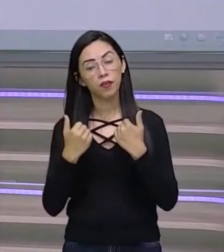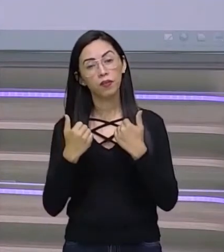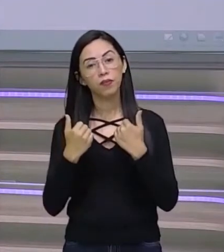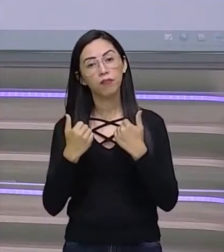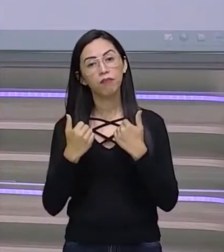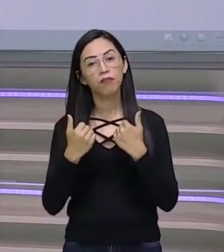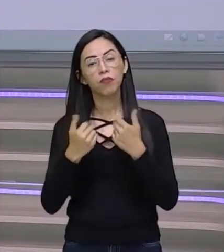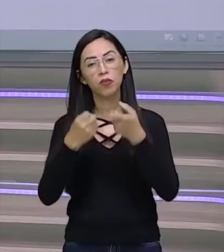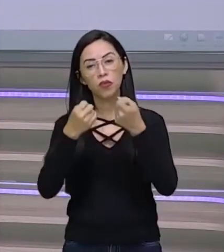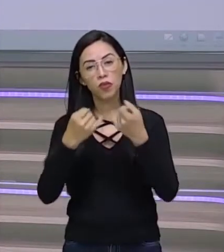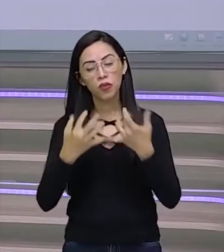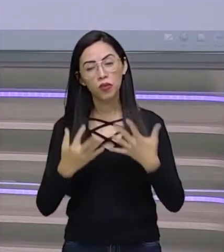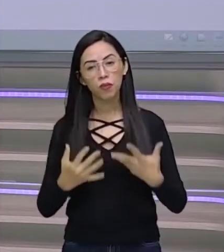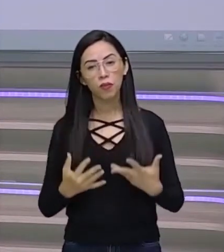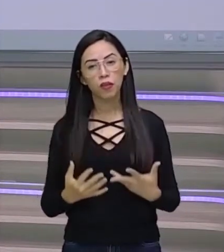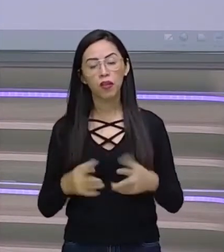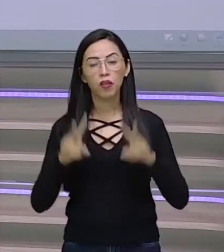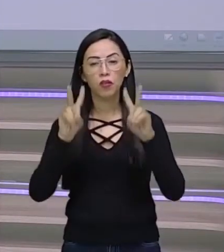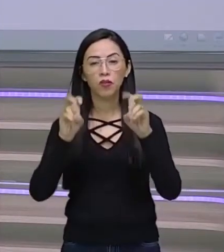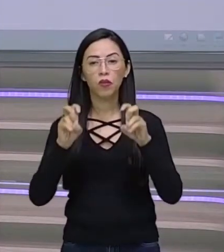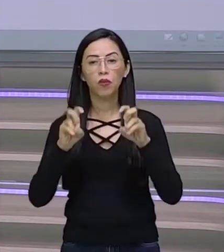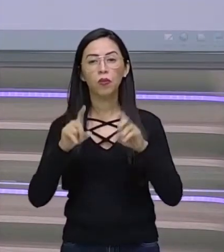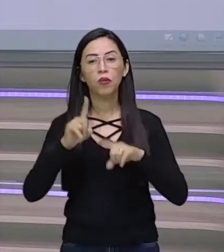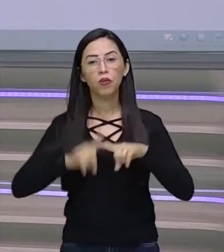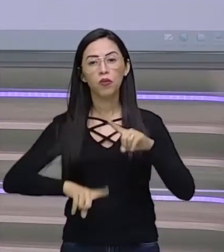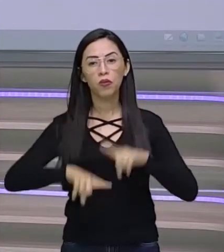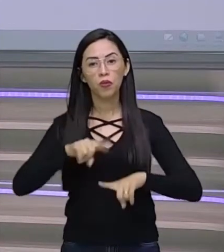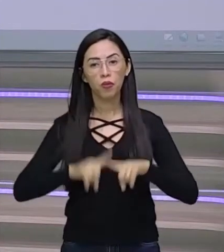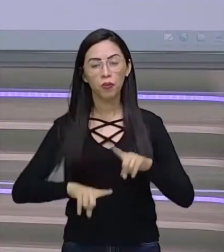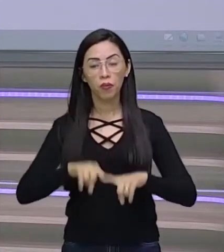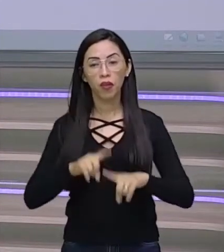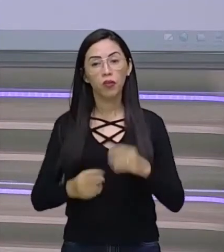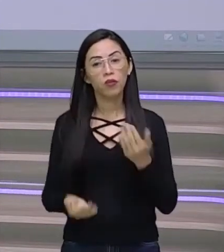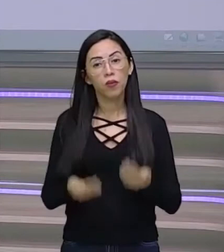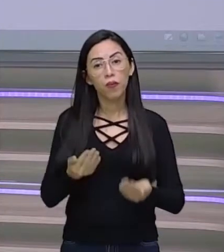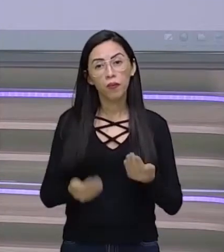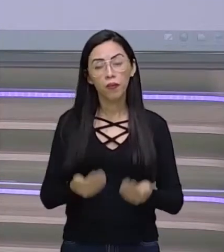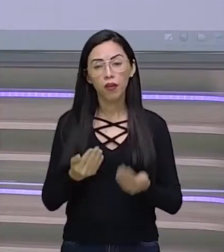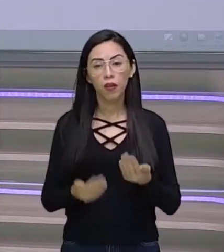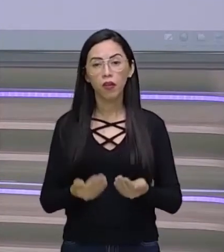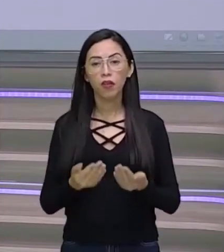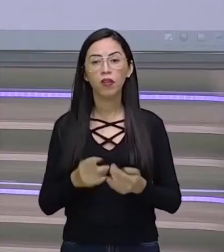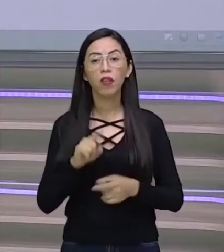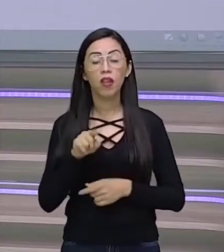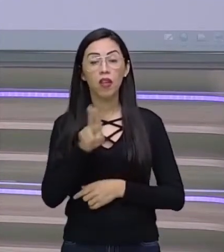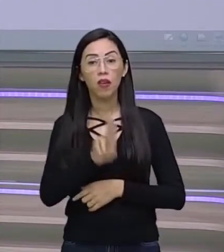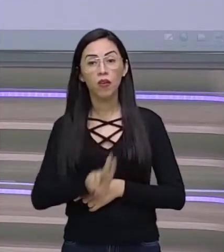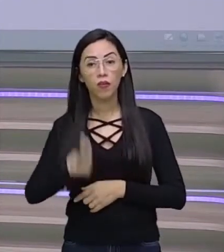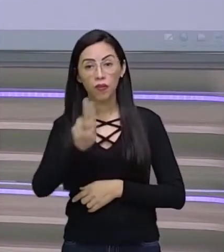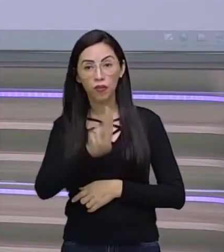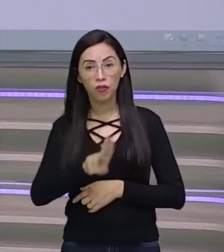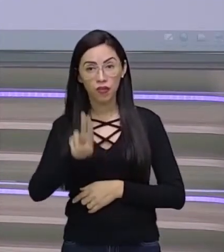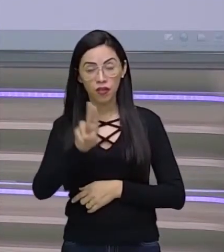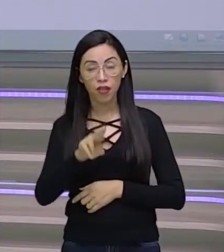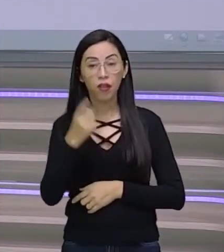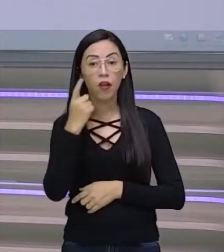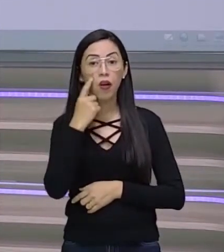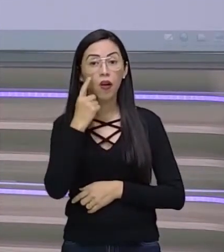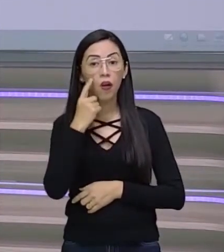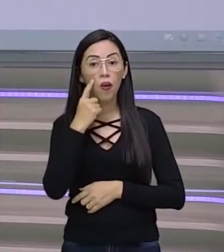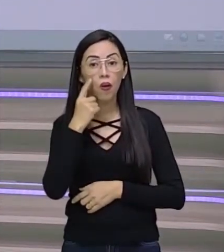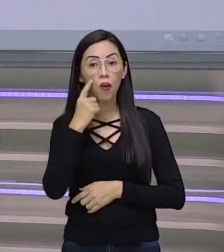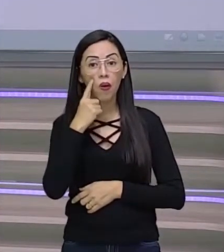pouquinho sobre esses instrumentos convencionais de massa. ele é utilizado o grama, que pode ser múltiplos,